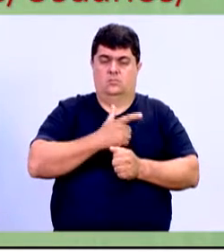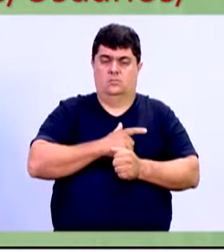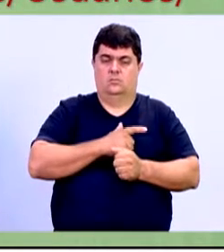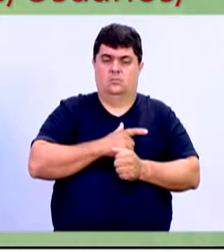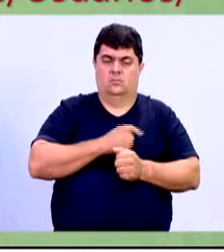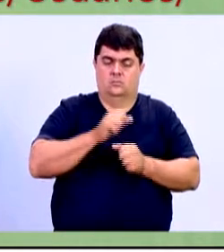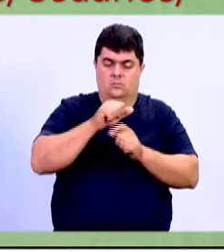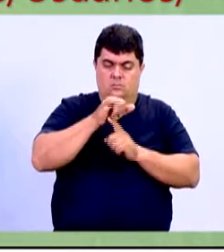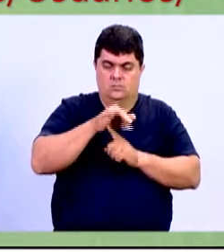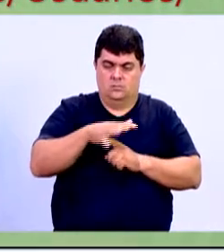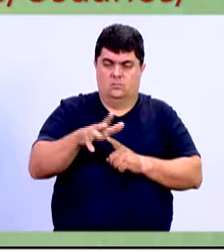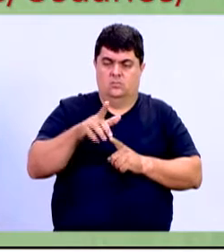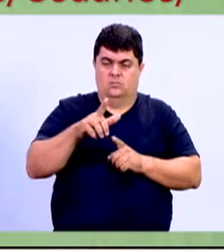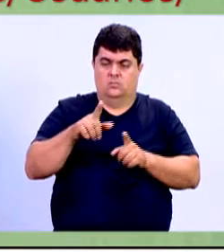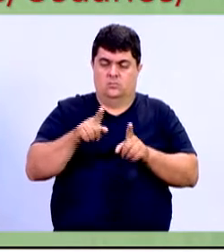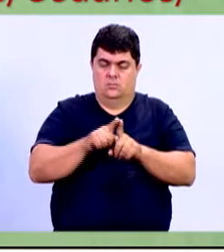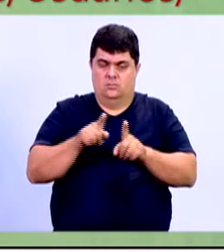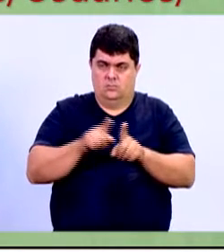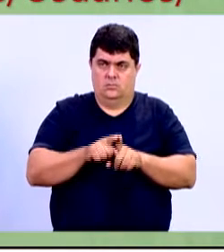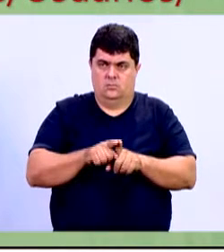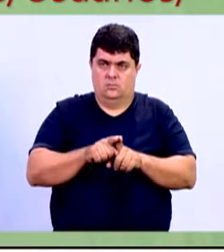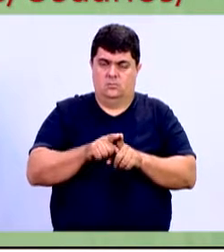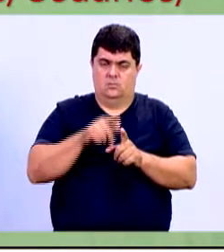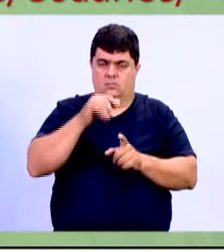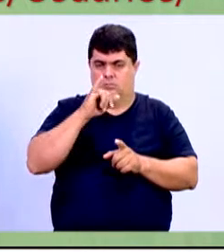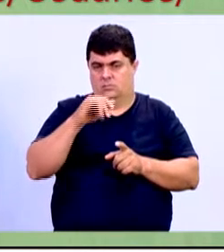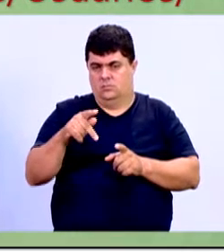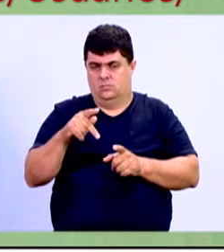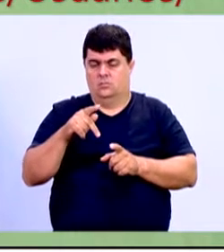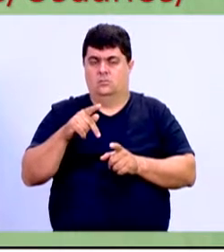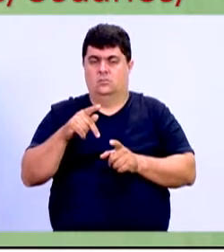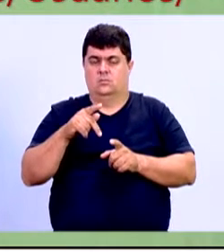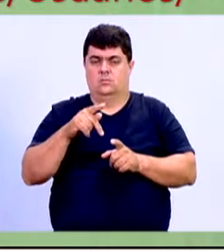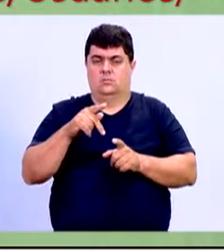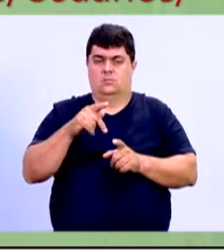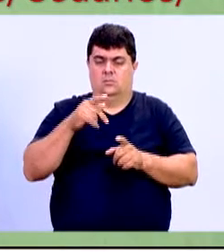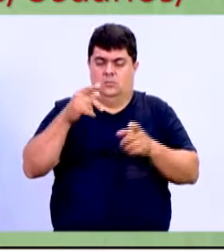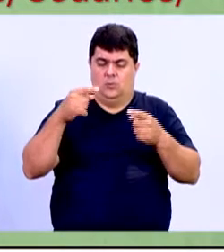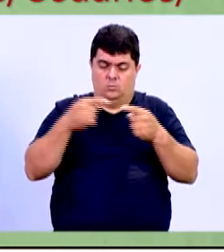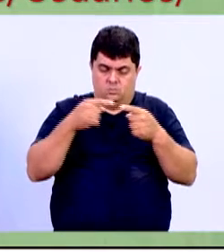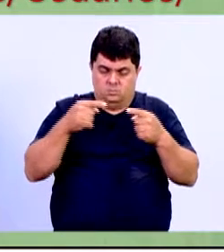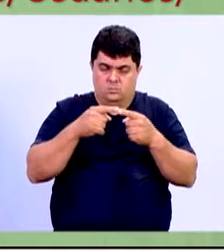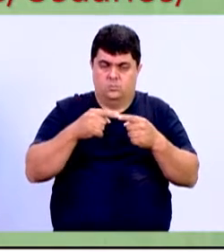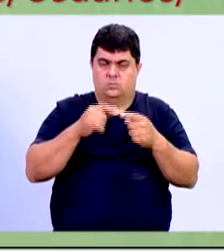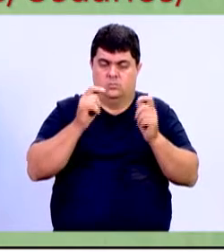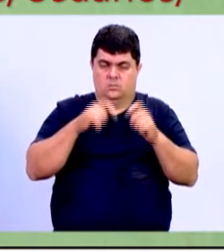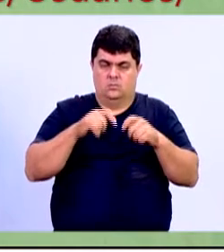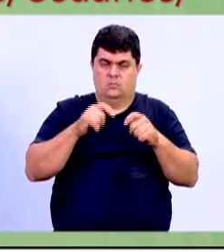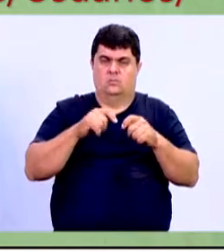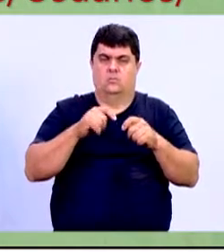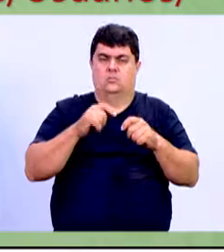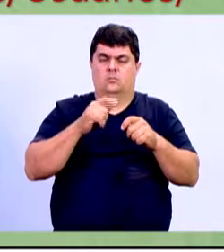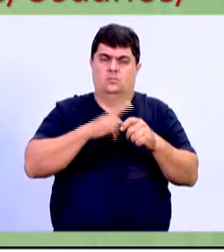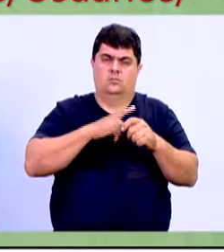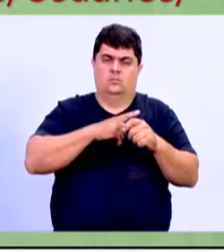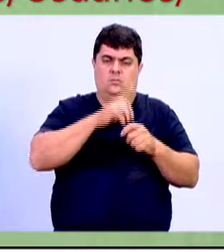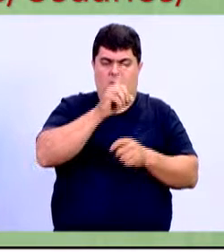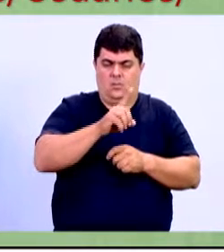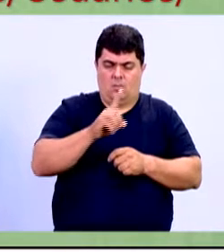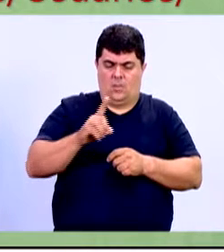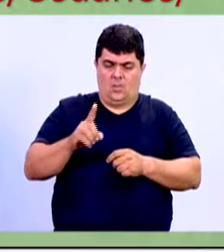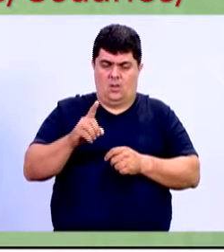distribuição desses IPs nas faixas corretas, permitindo que cada